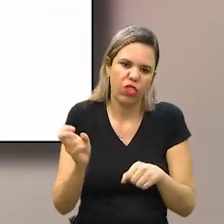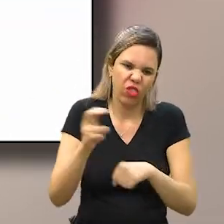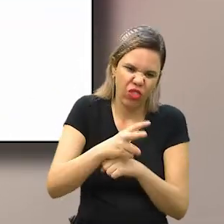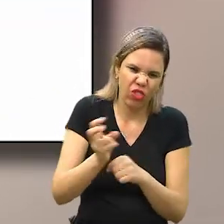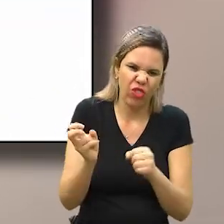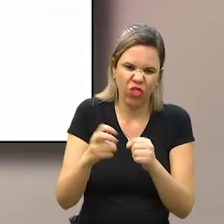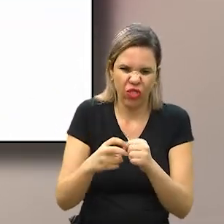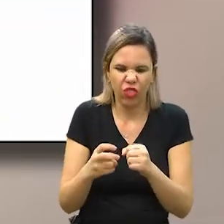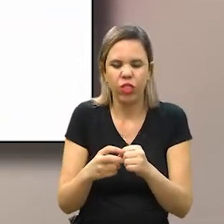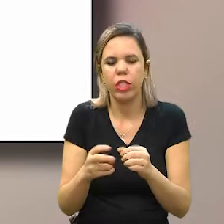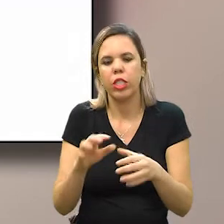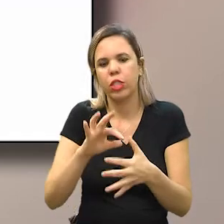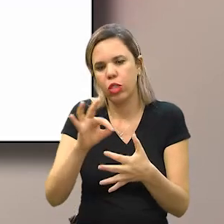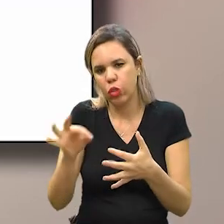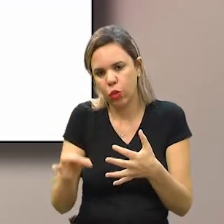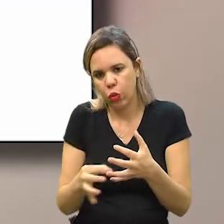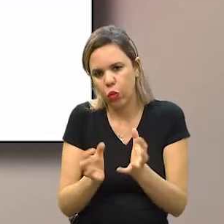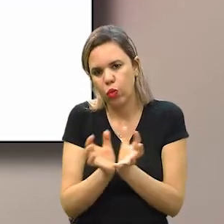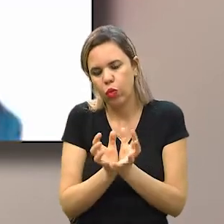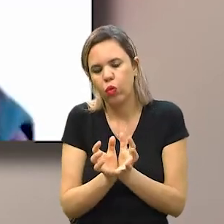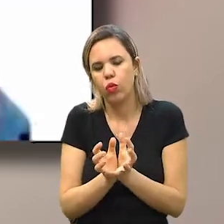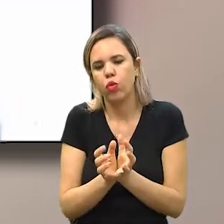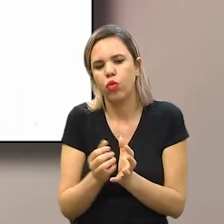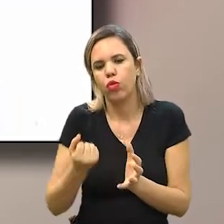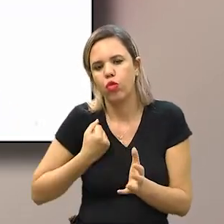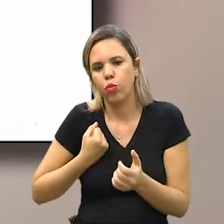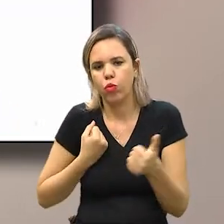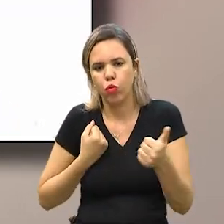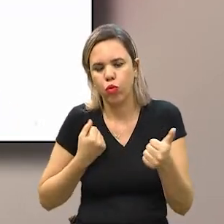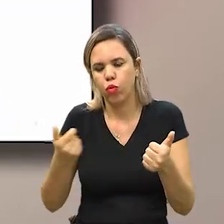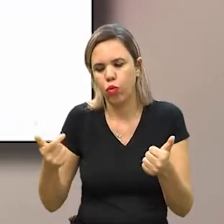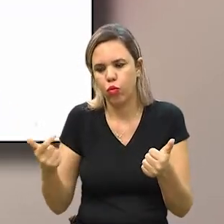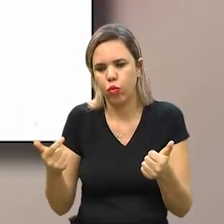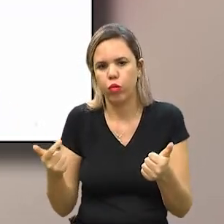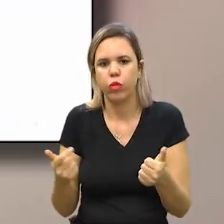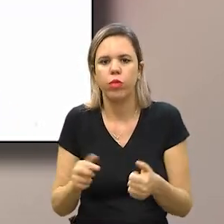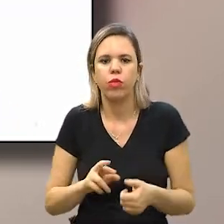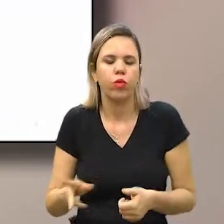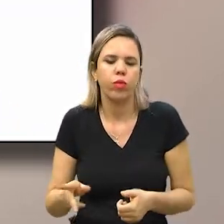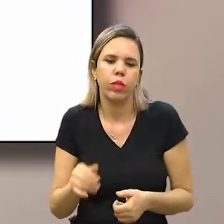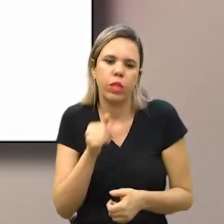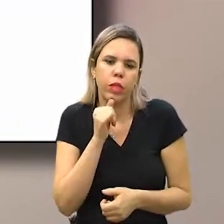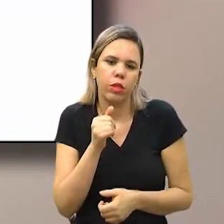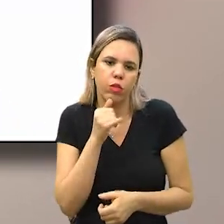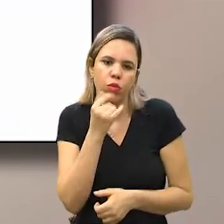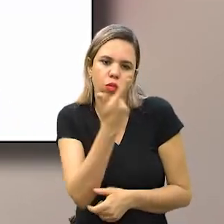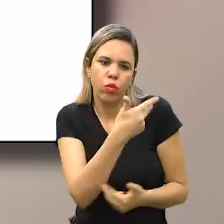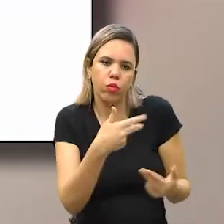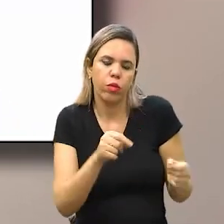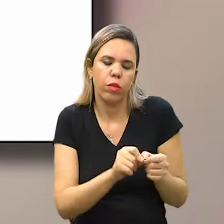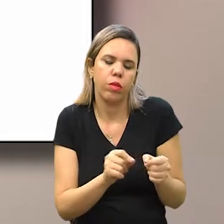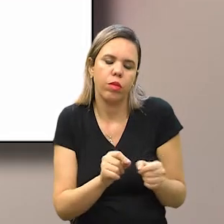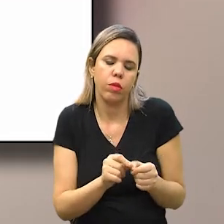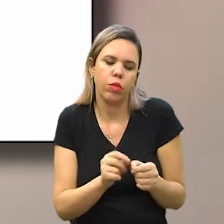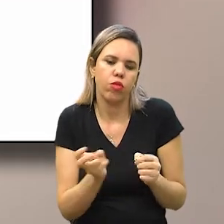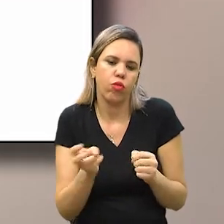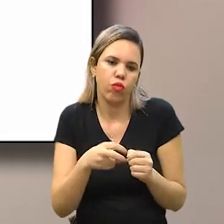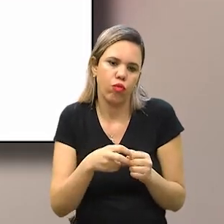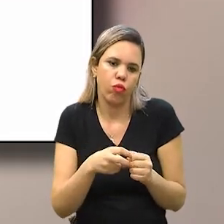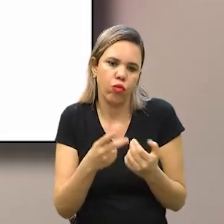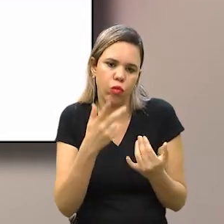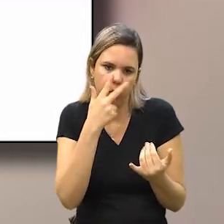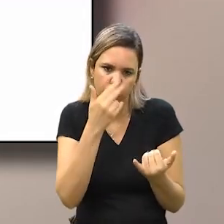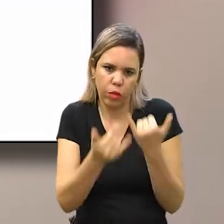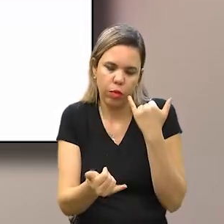herpes vírus da família, o herpes vírus tipo 1 e 2, que não é o herpes zoster, é uma outra, são